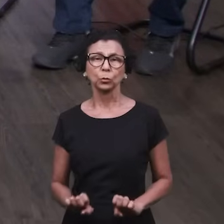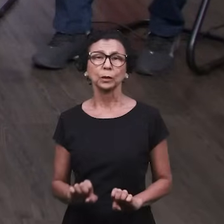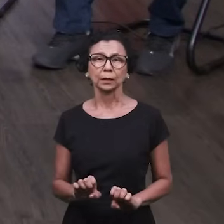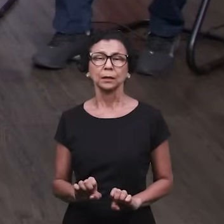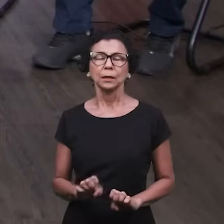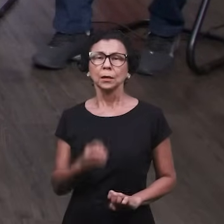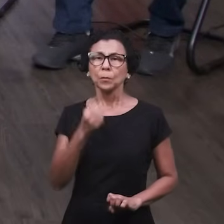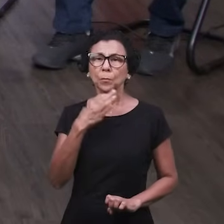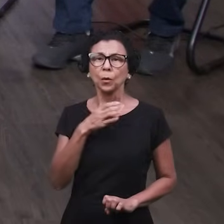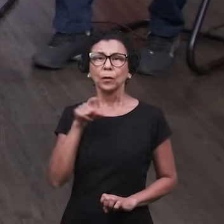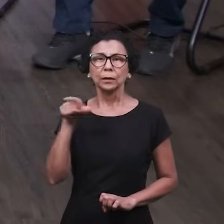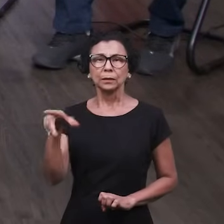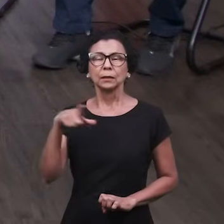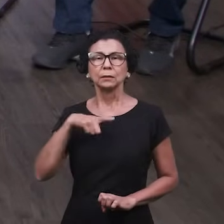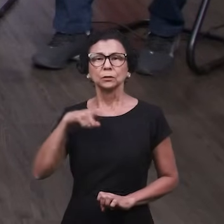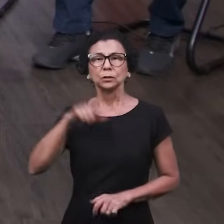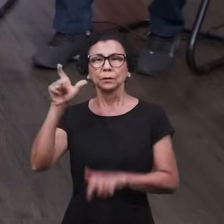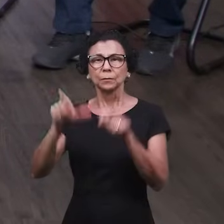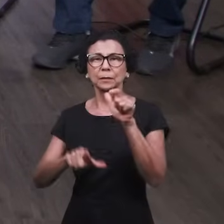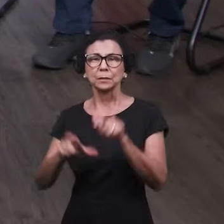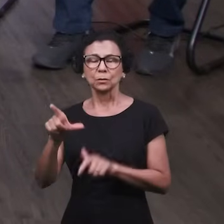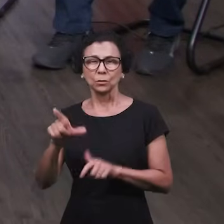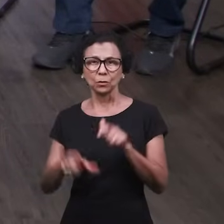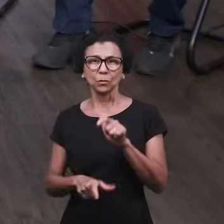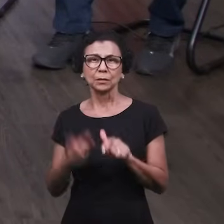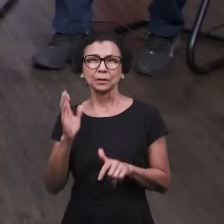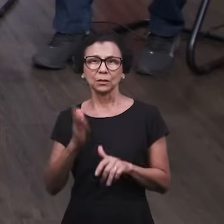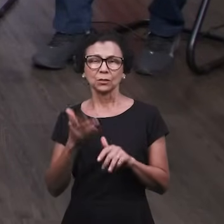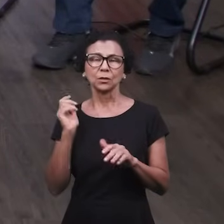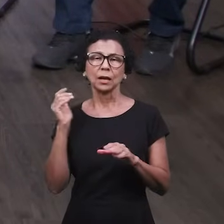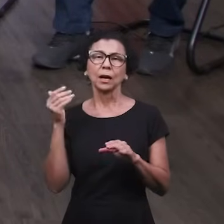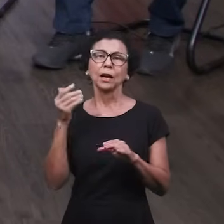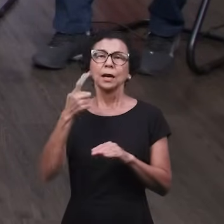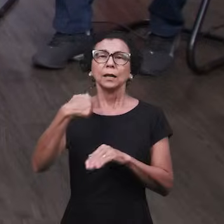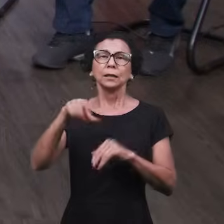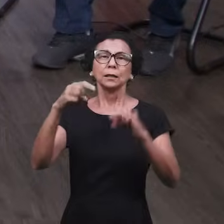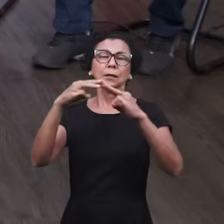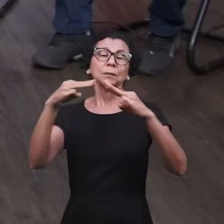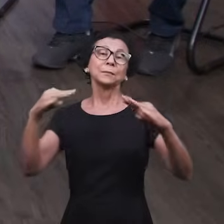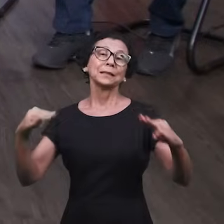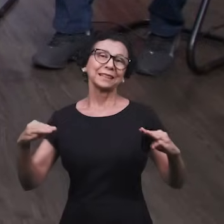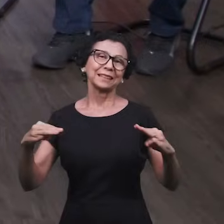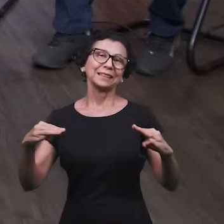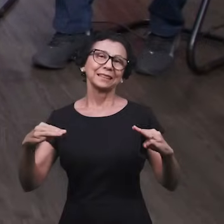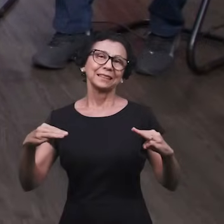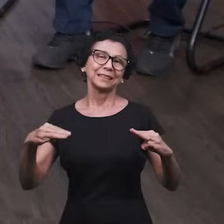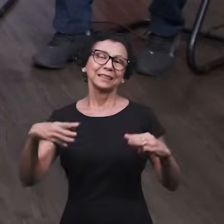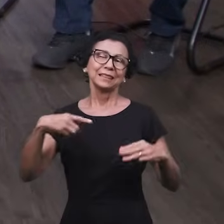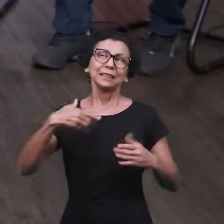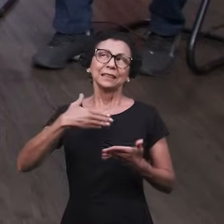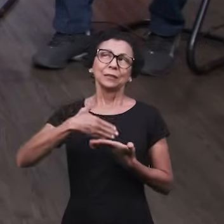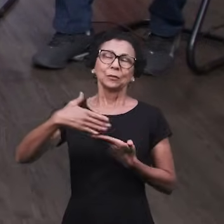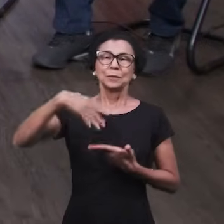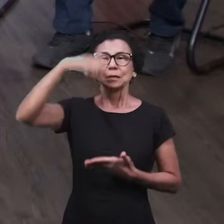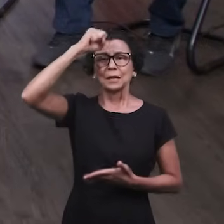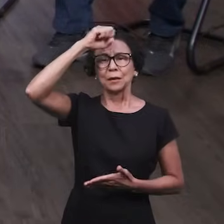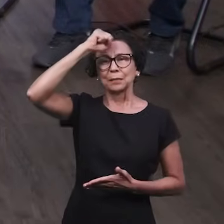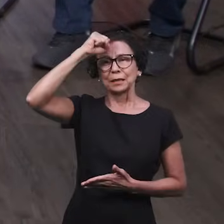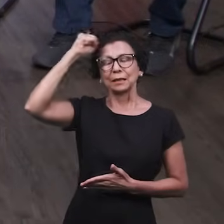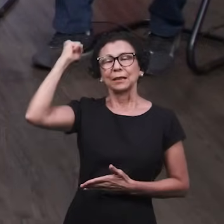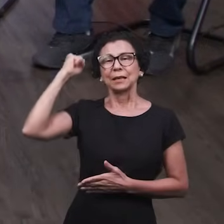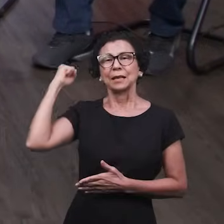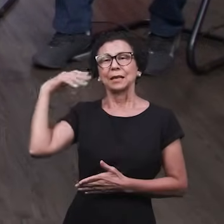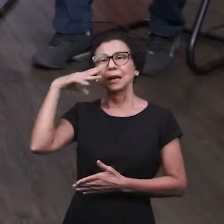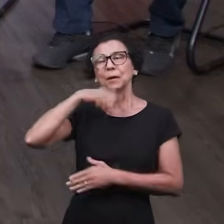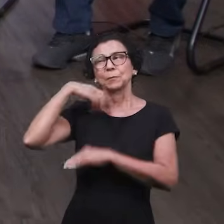Manaim. Então, uma vez que eu comecei a aprender violino e, obviamente, comecei a me dedicar muito e